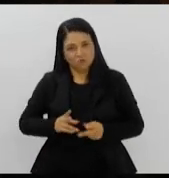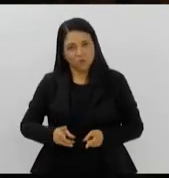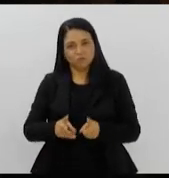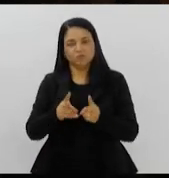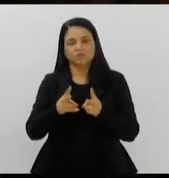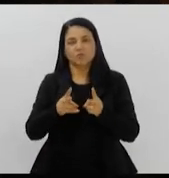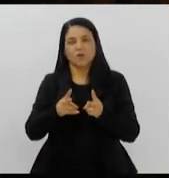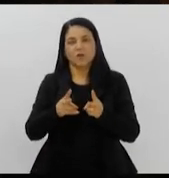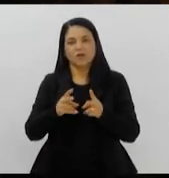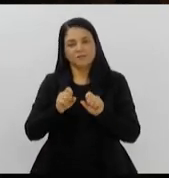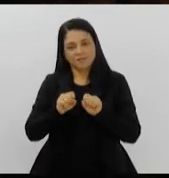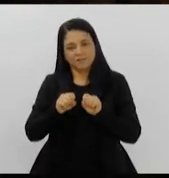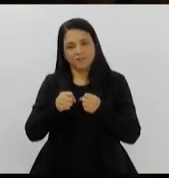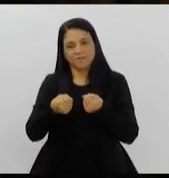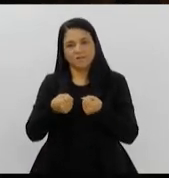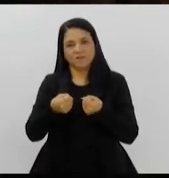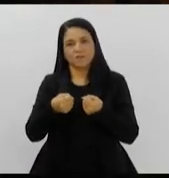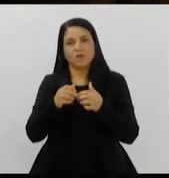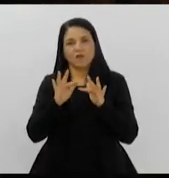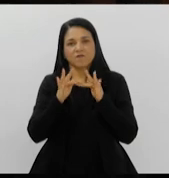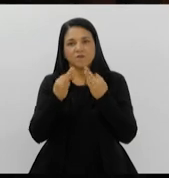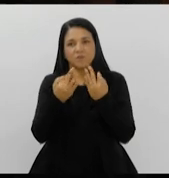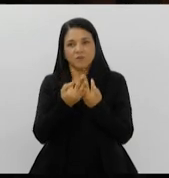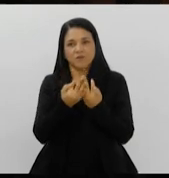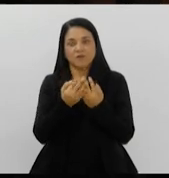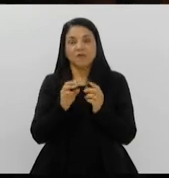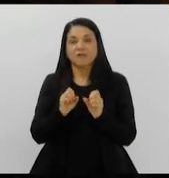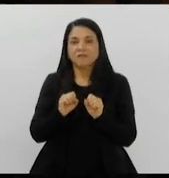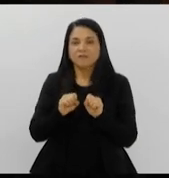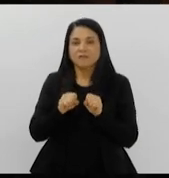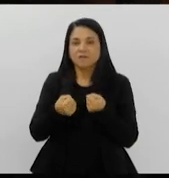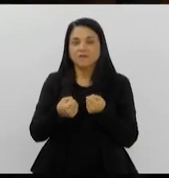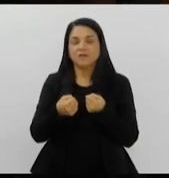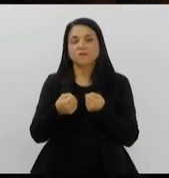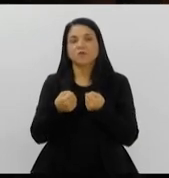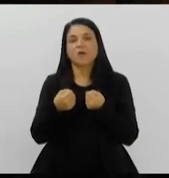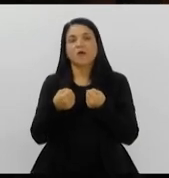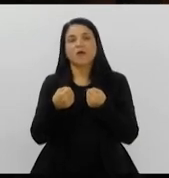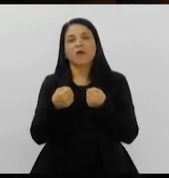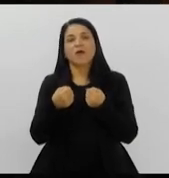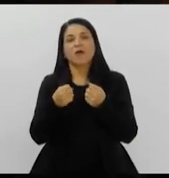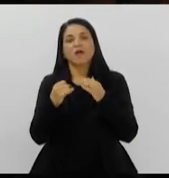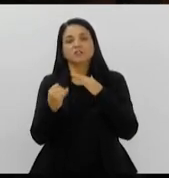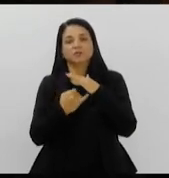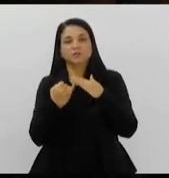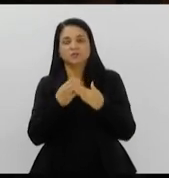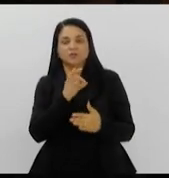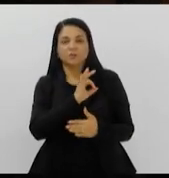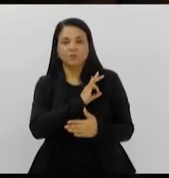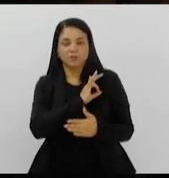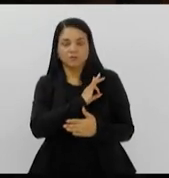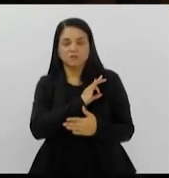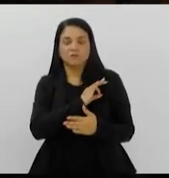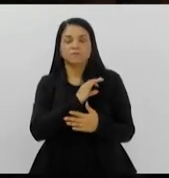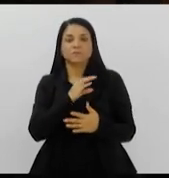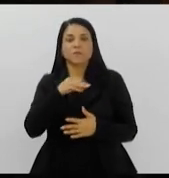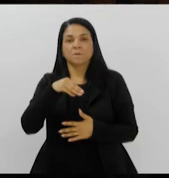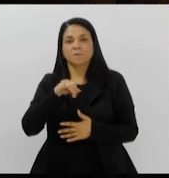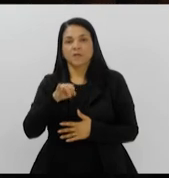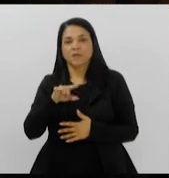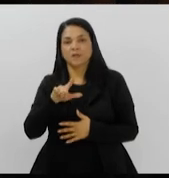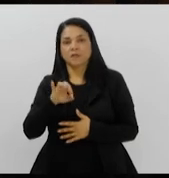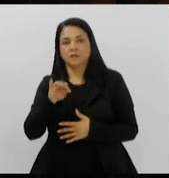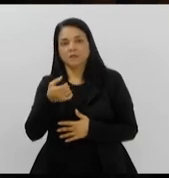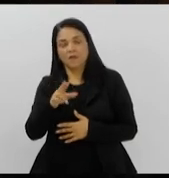aqui defendendo as famílias e defendendo a instituição Polícia Militar, Polícia Civil e a Secretaria